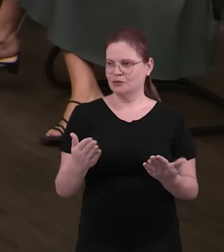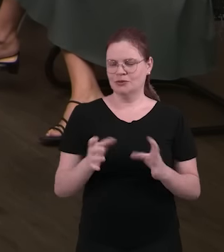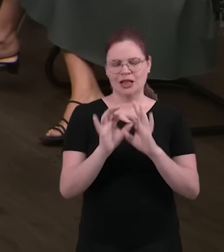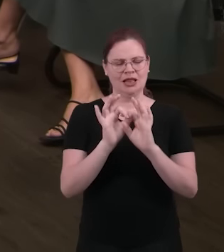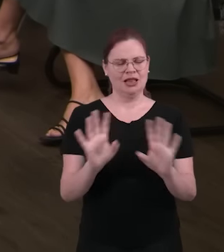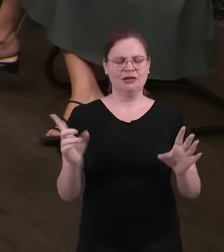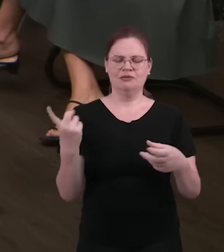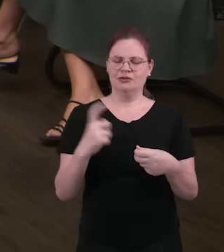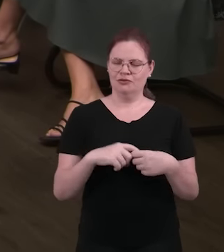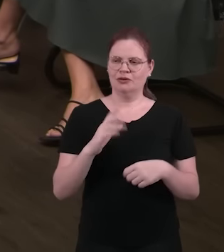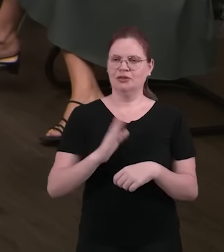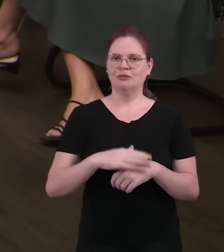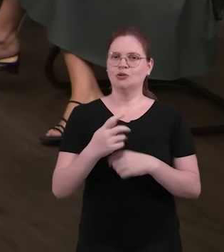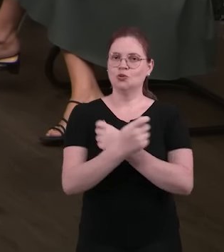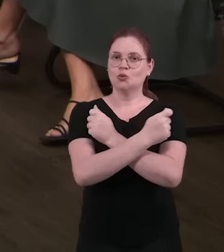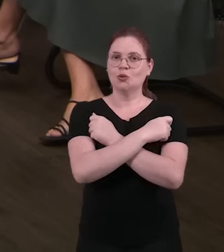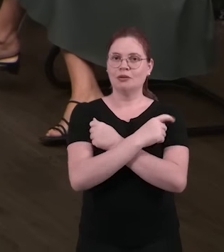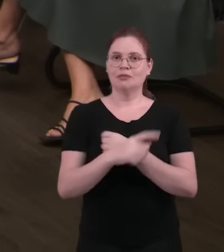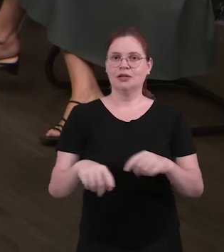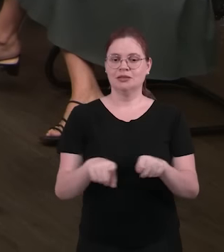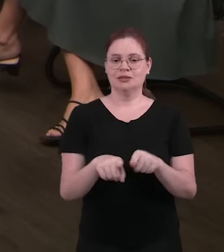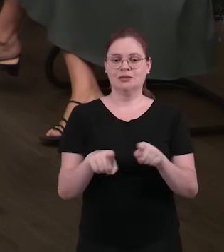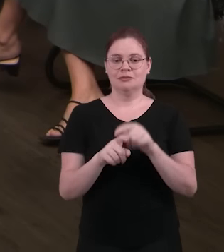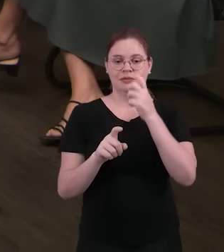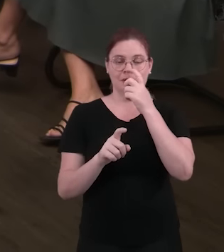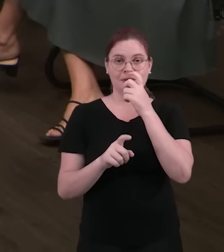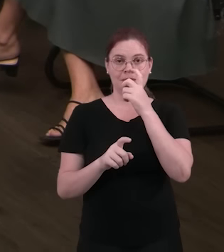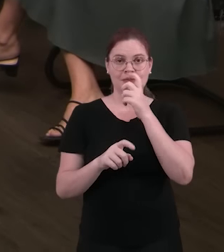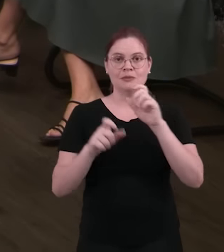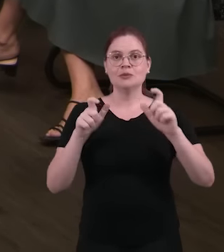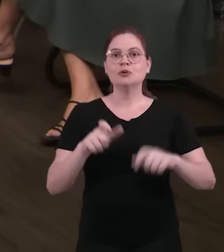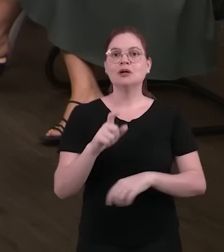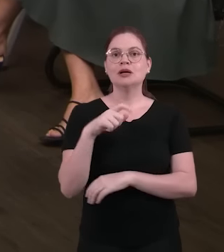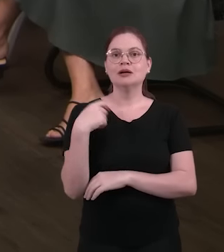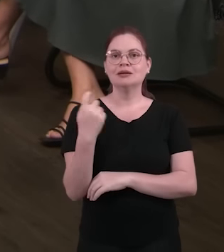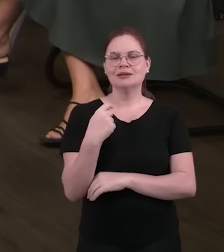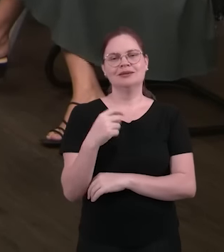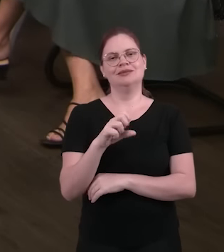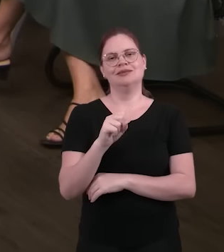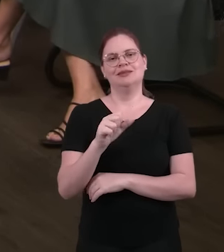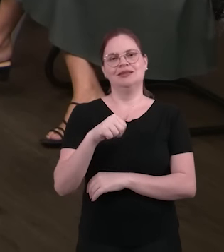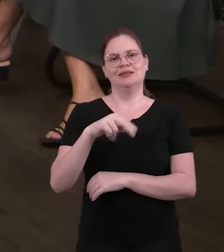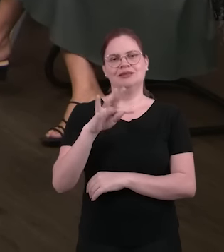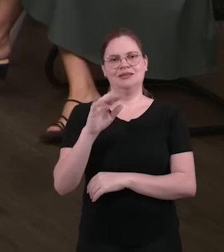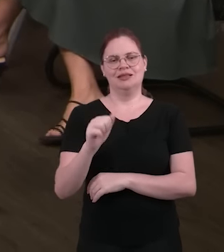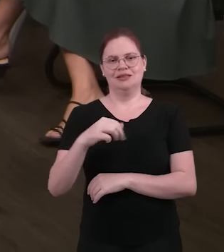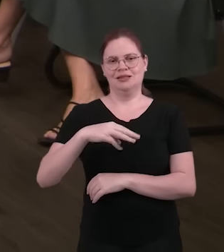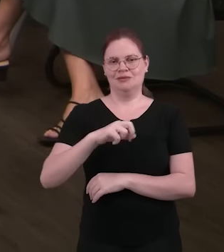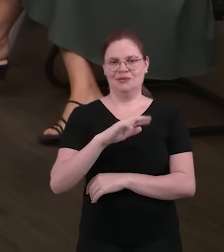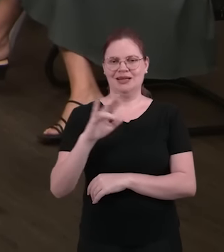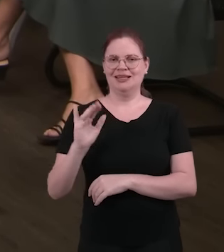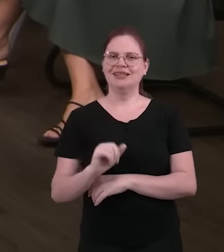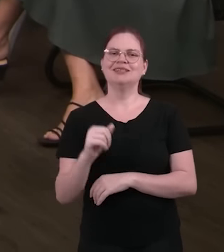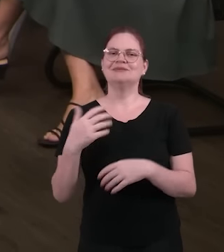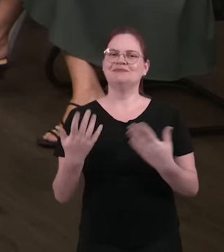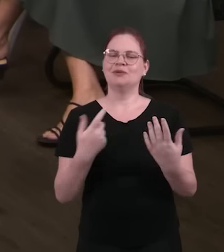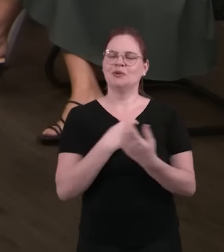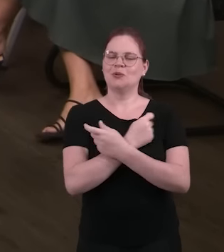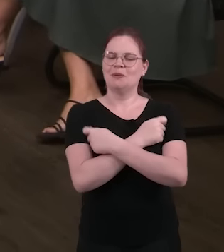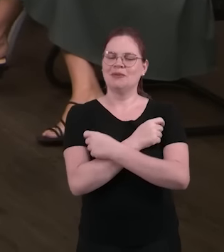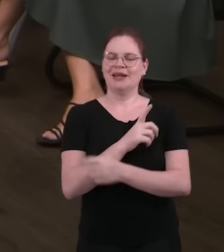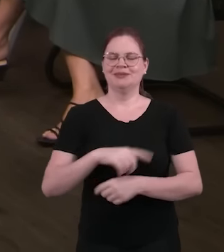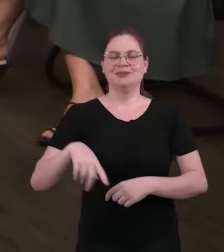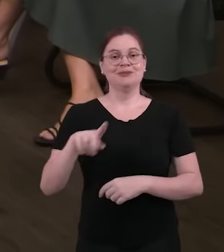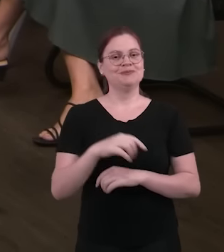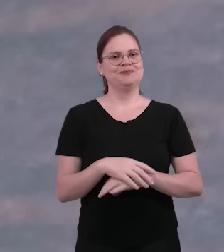de vocês. Voltem sempre. Um abraço para o pessoal lá de Porto Alegre? Santa Maria. Santa Maria, lá no Rio Grande do Sul. Muito bem, um abraço para os nossos irmãos aí